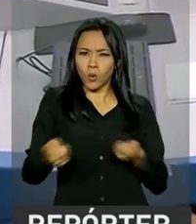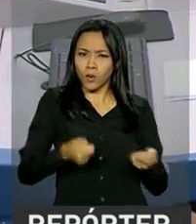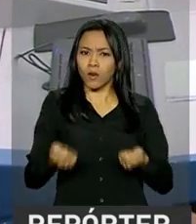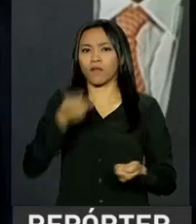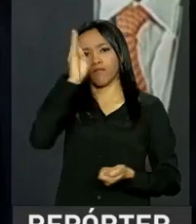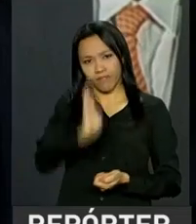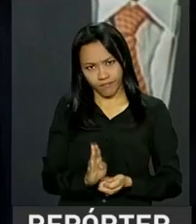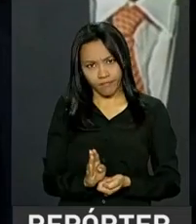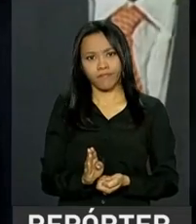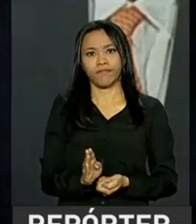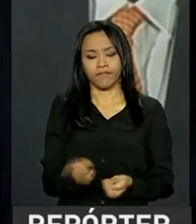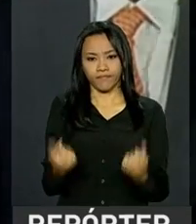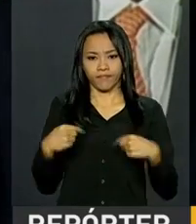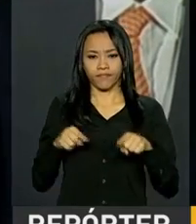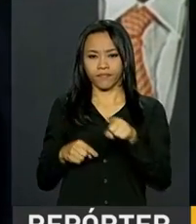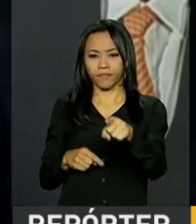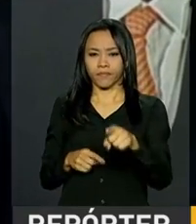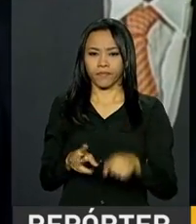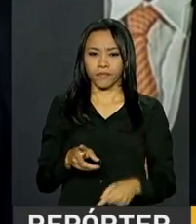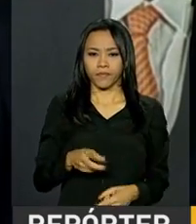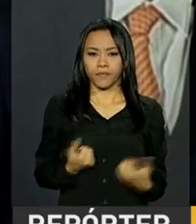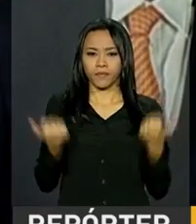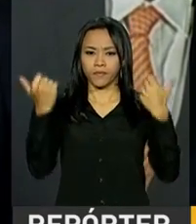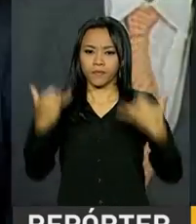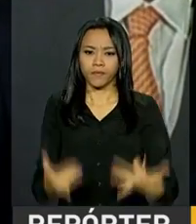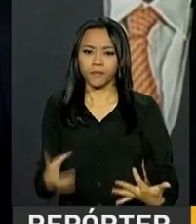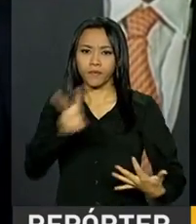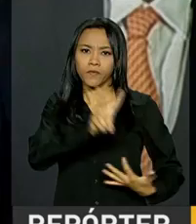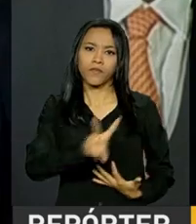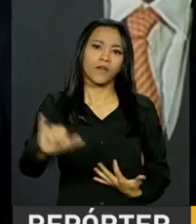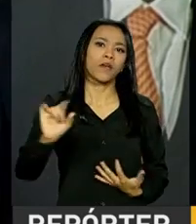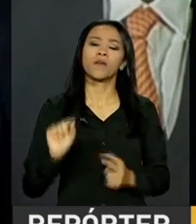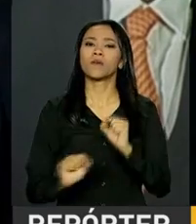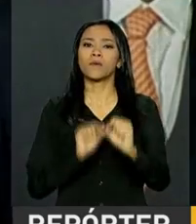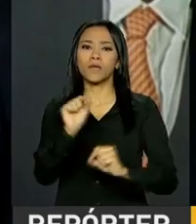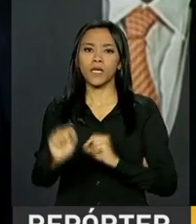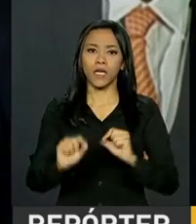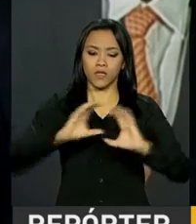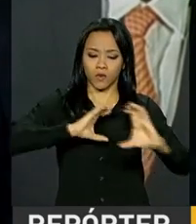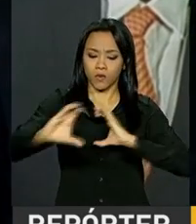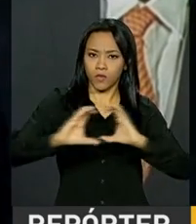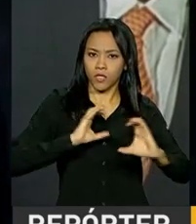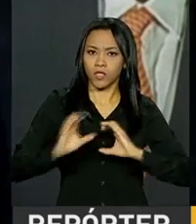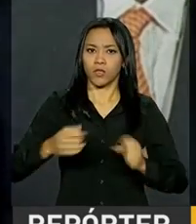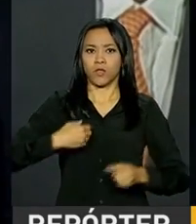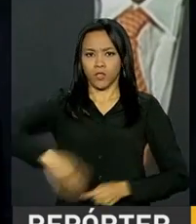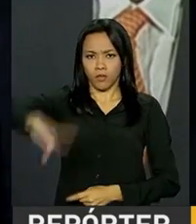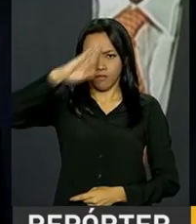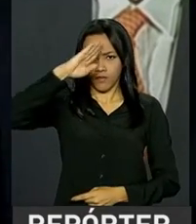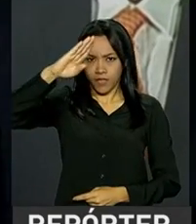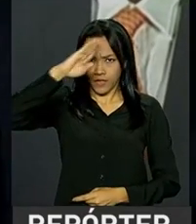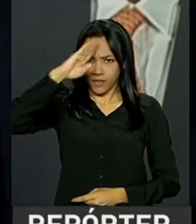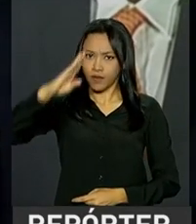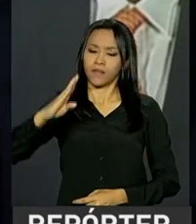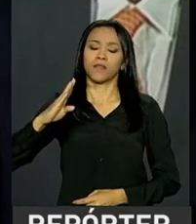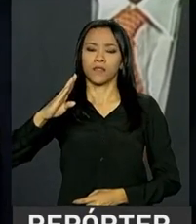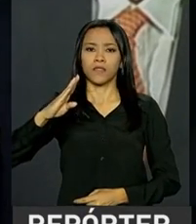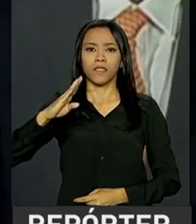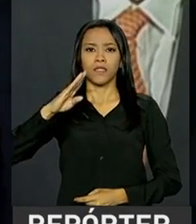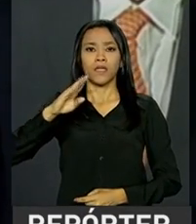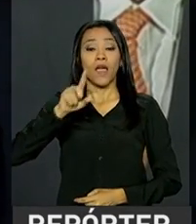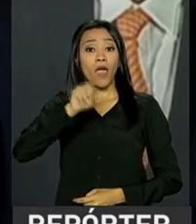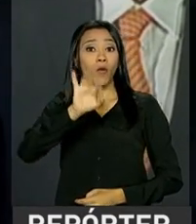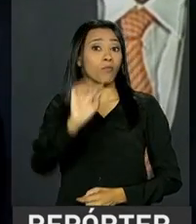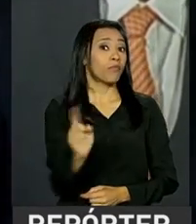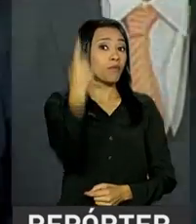pelo Brasil ele vai permitir as comunicações militares de defesa na medida em que é o primeiro